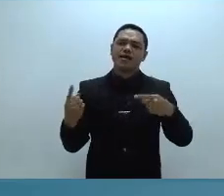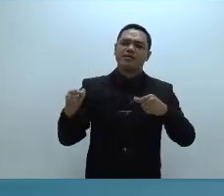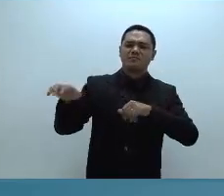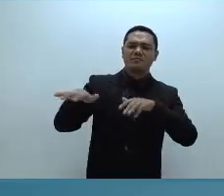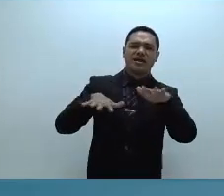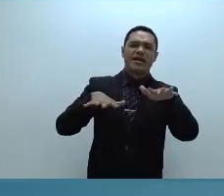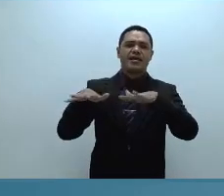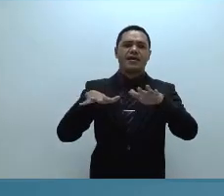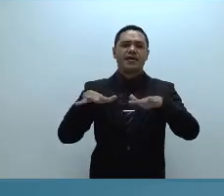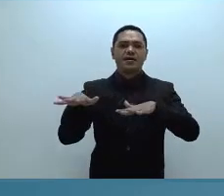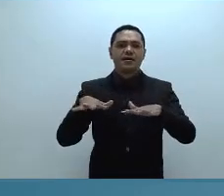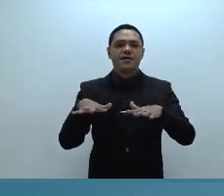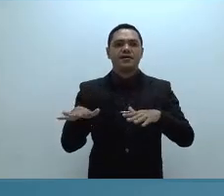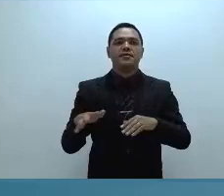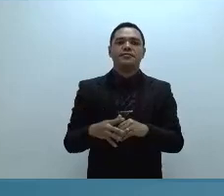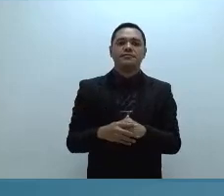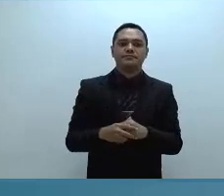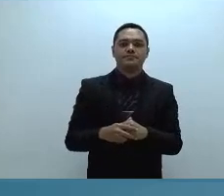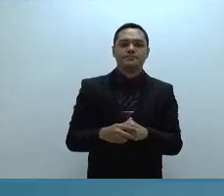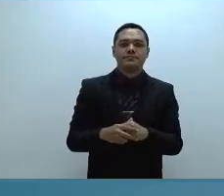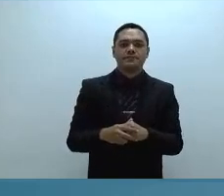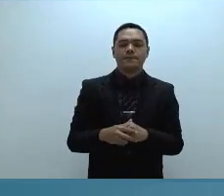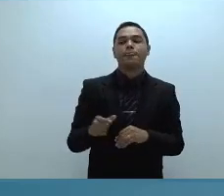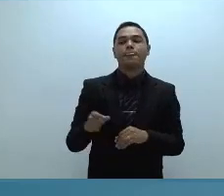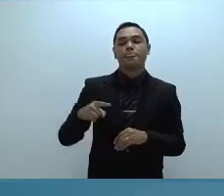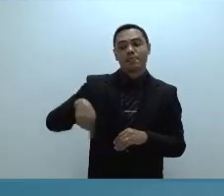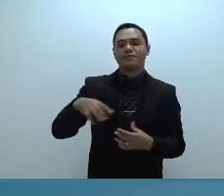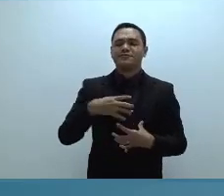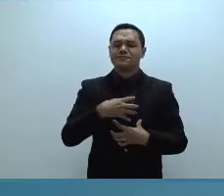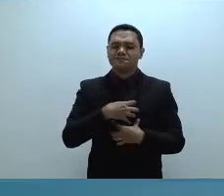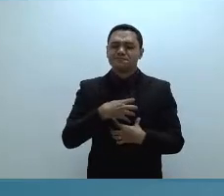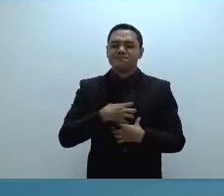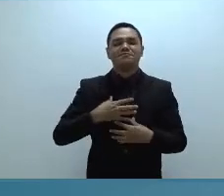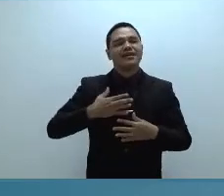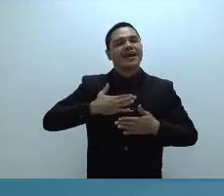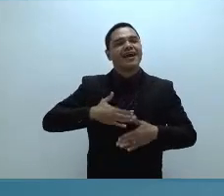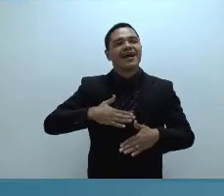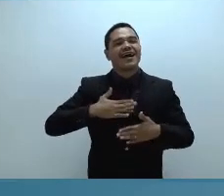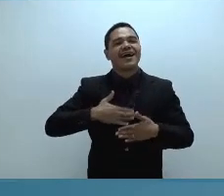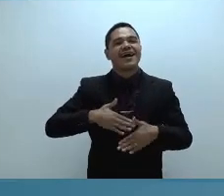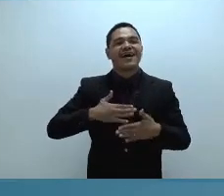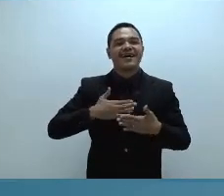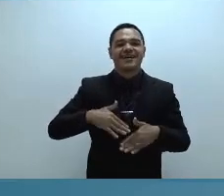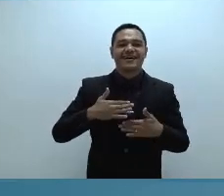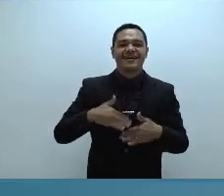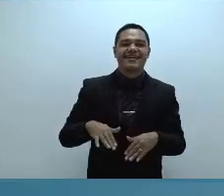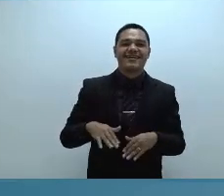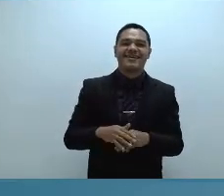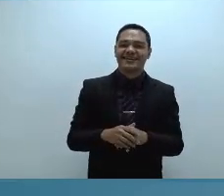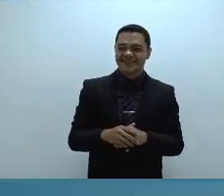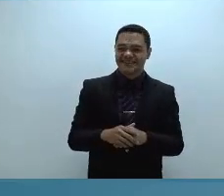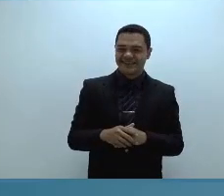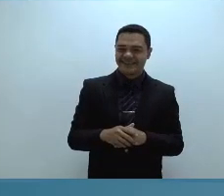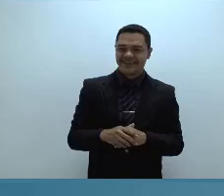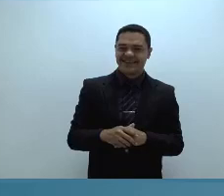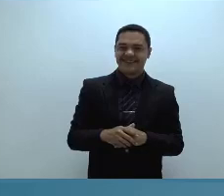moderna. Aliás, nos conforta saber que exatamente neste pleito eleitoral